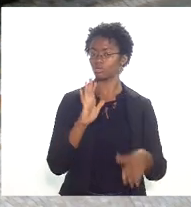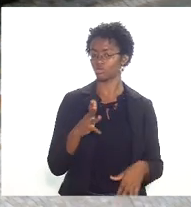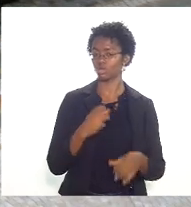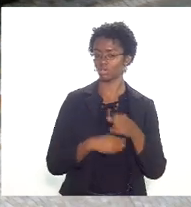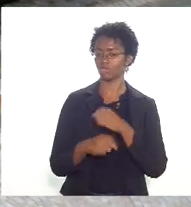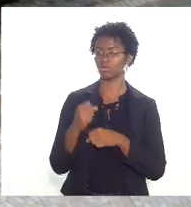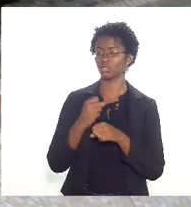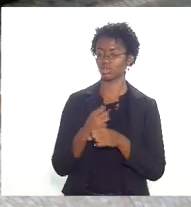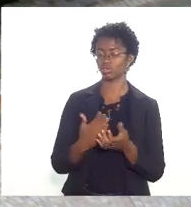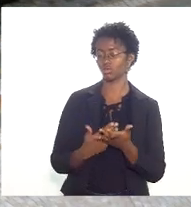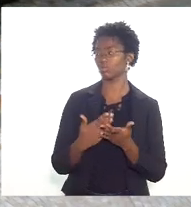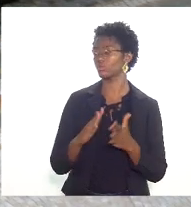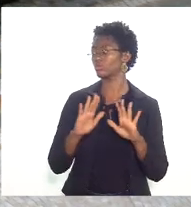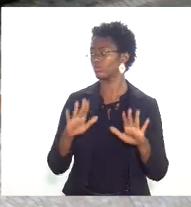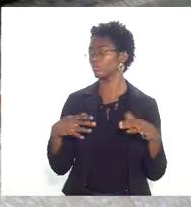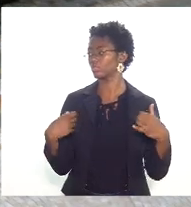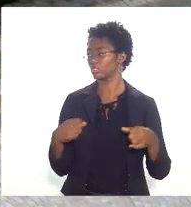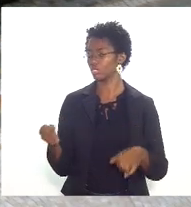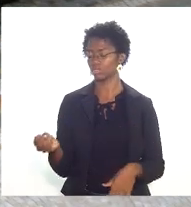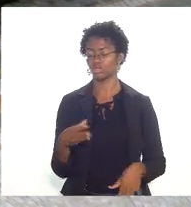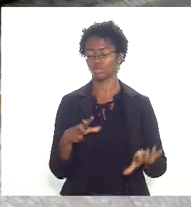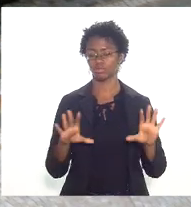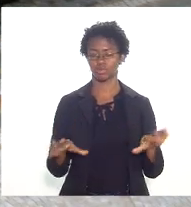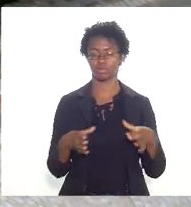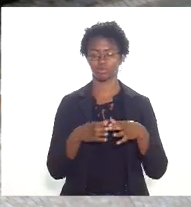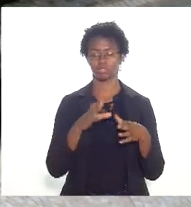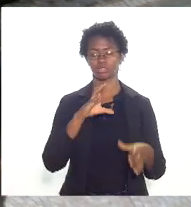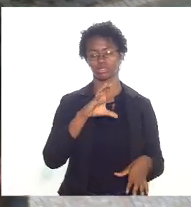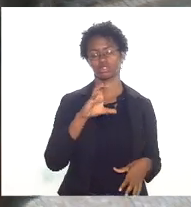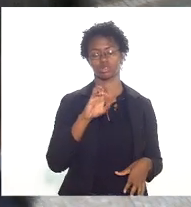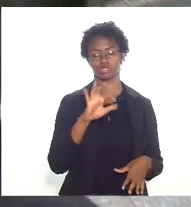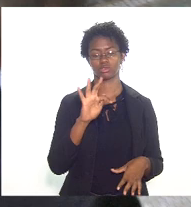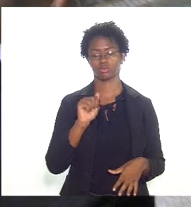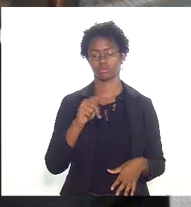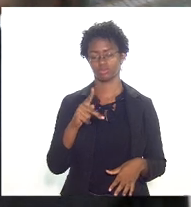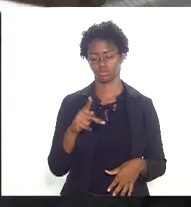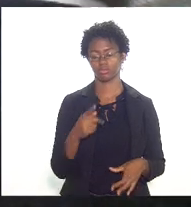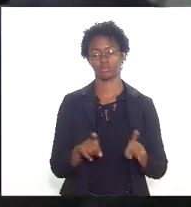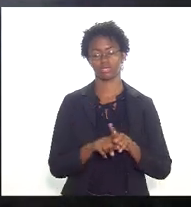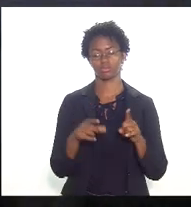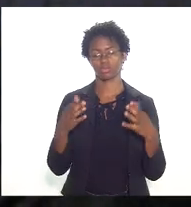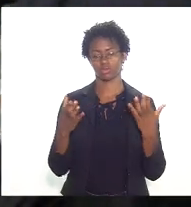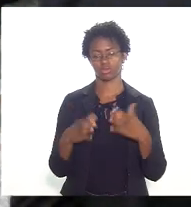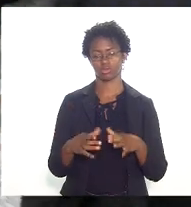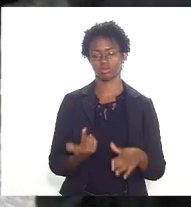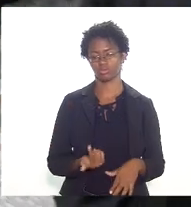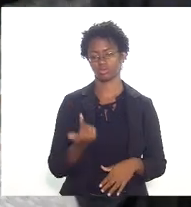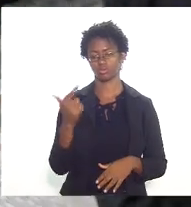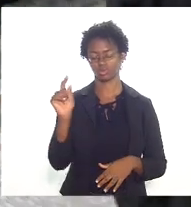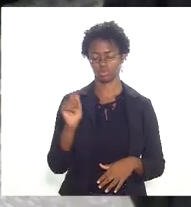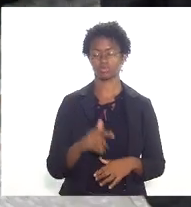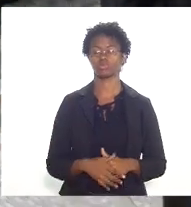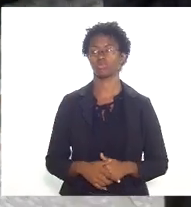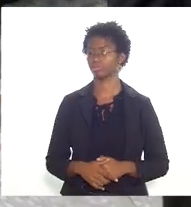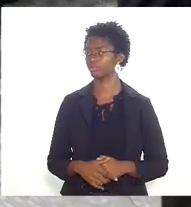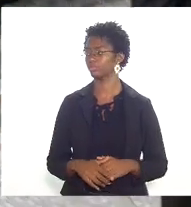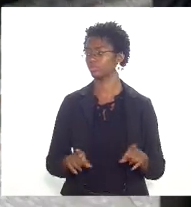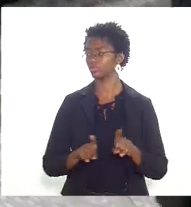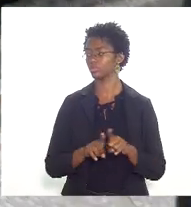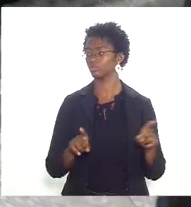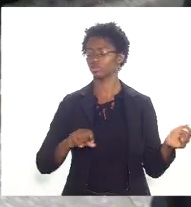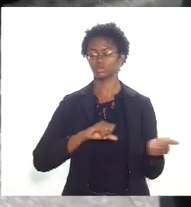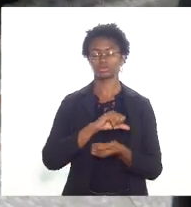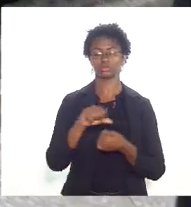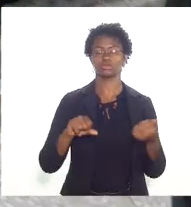passado mas precisamos chamar uma nova Turma agora para os Efapi além de outros concursos que estão em aberto tivemos um ganho agora com a mudança